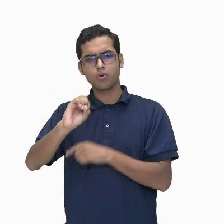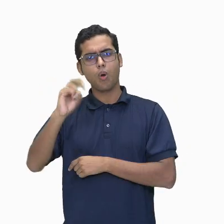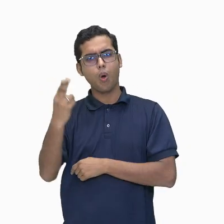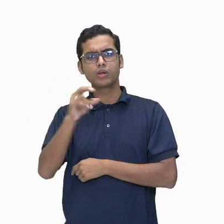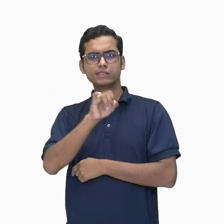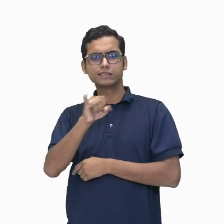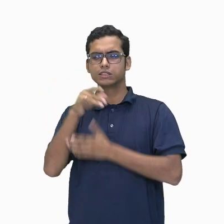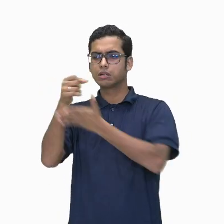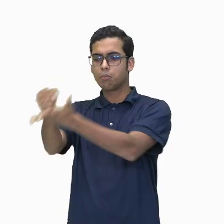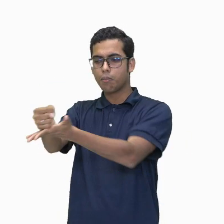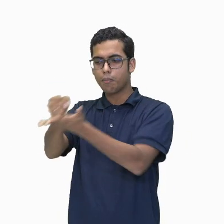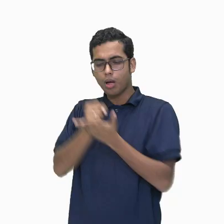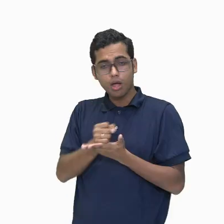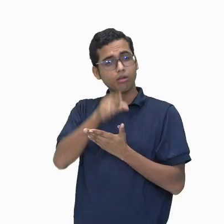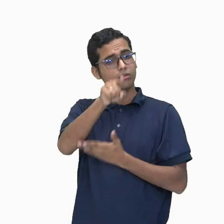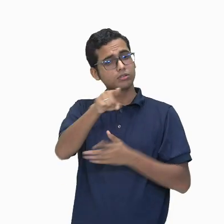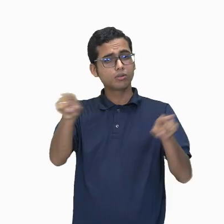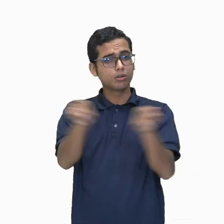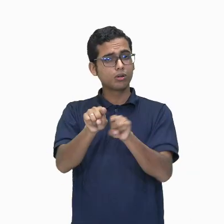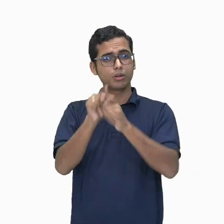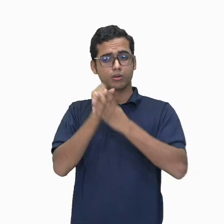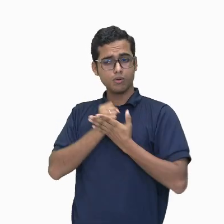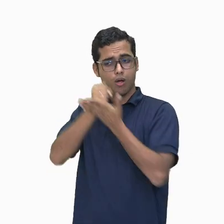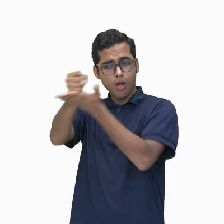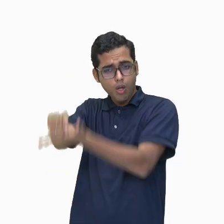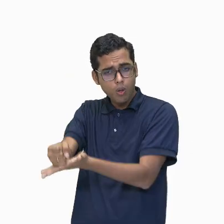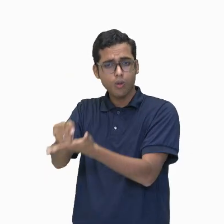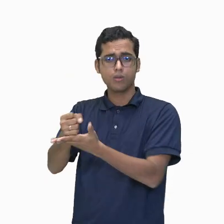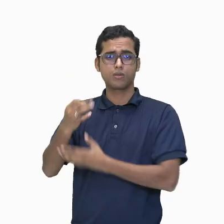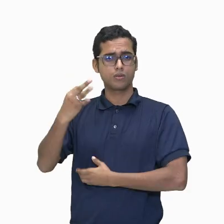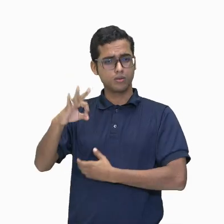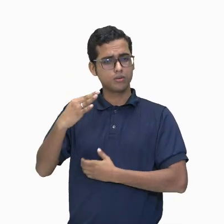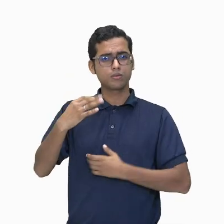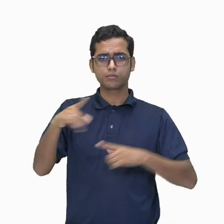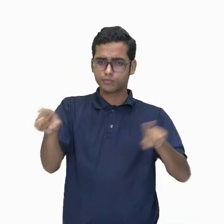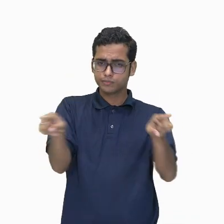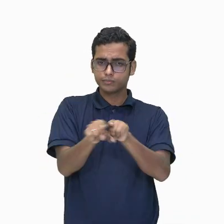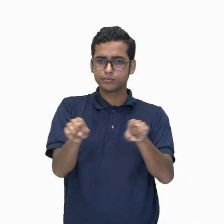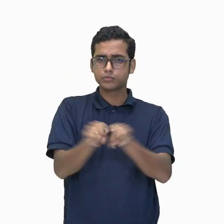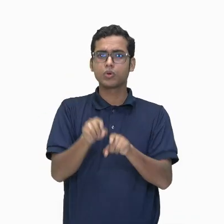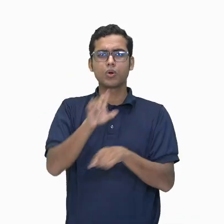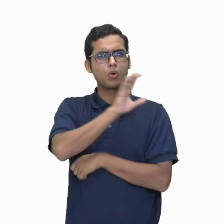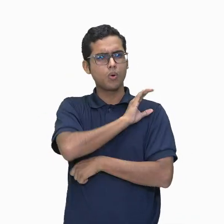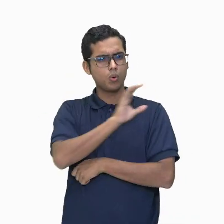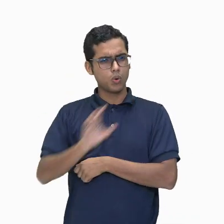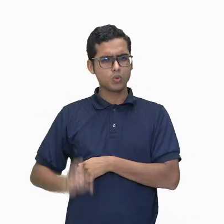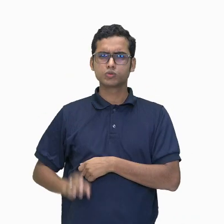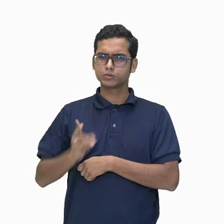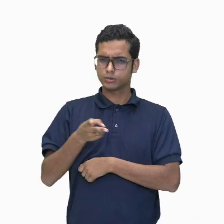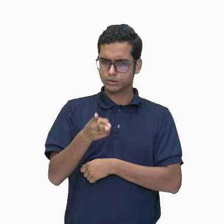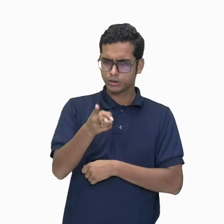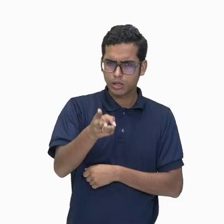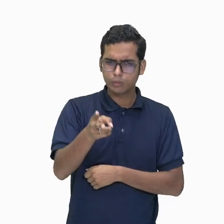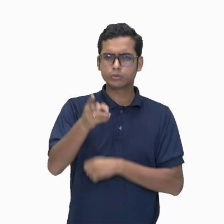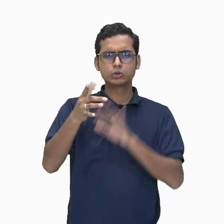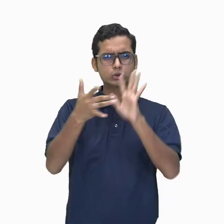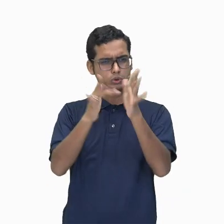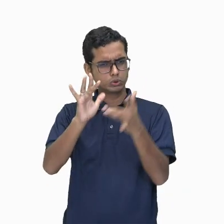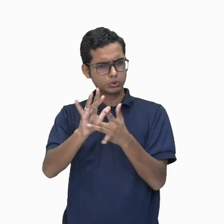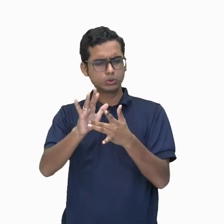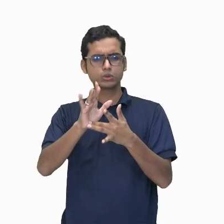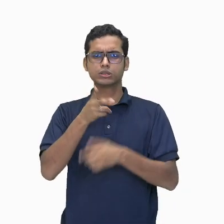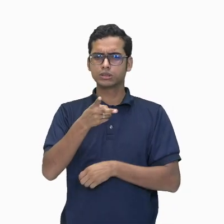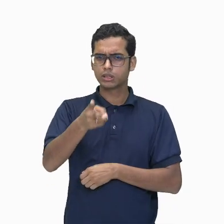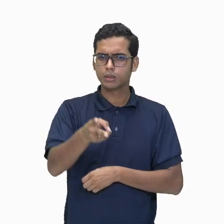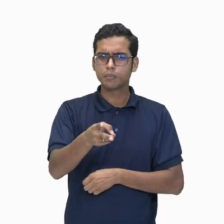Jesus já chegou a falar sobre isso, e em diversos momentos nós vamos ver nos conhecimentos cristãos essa